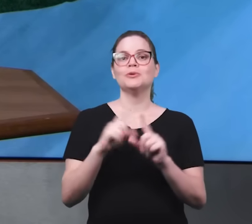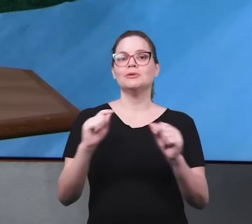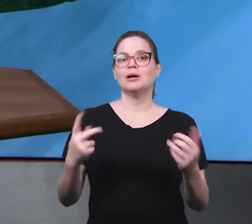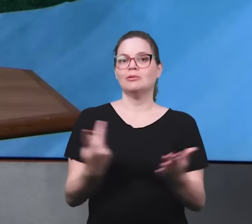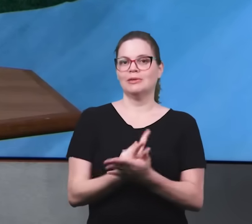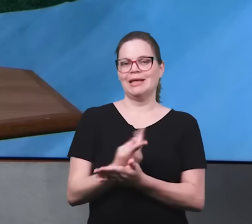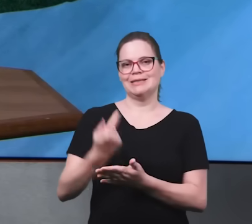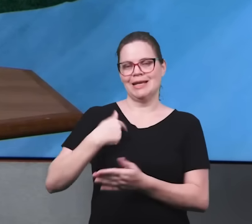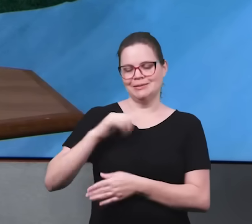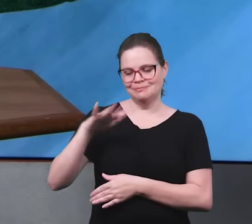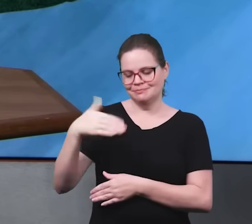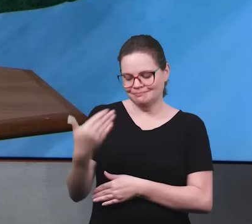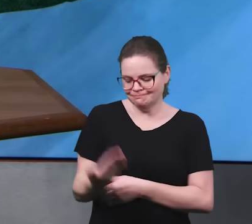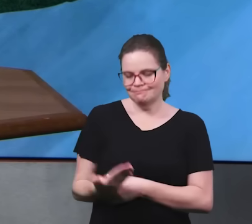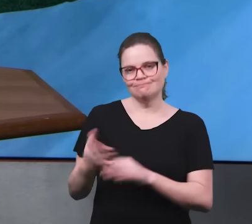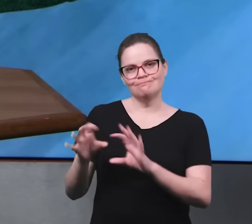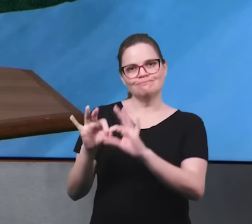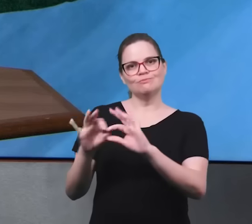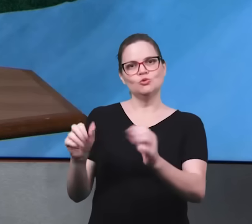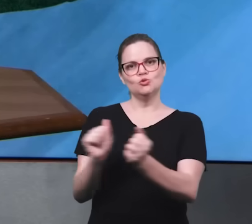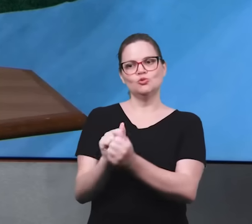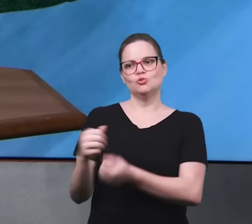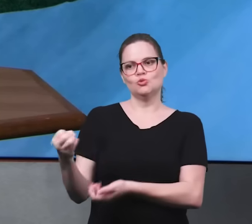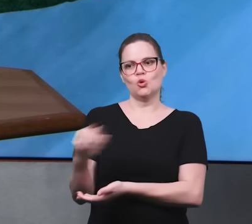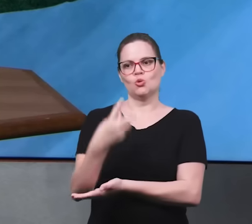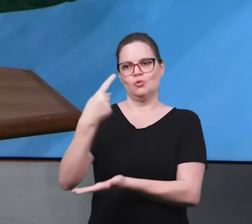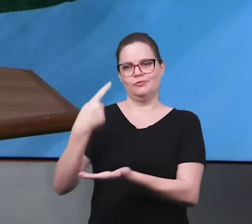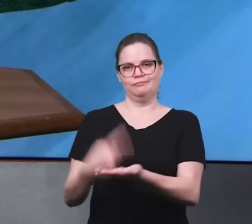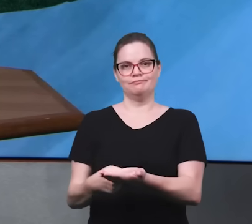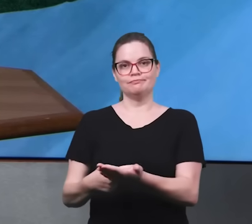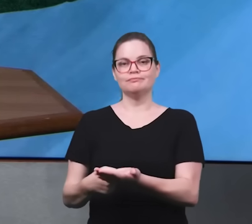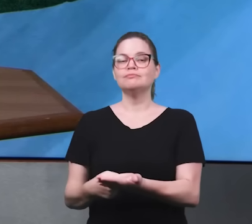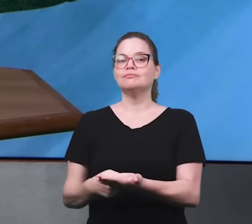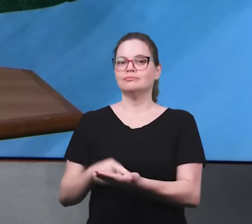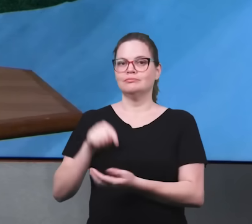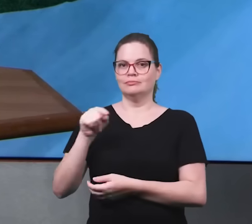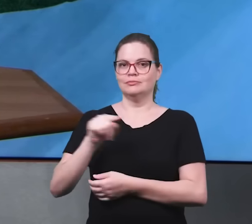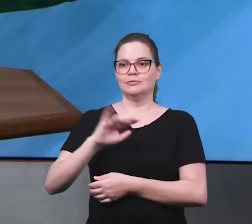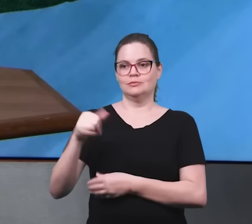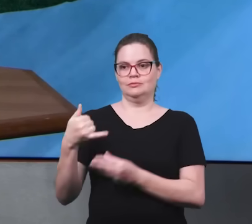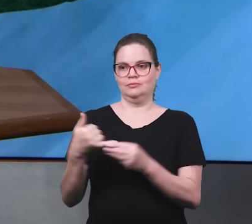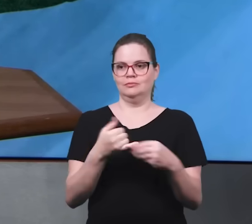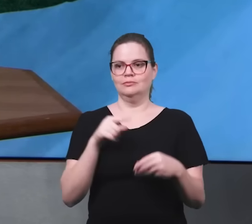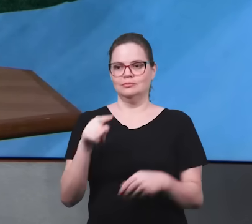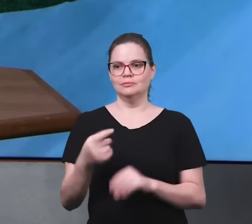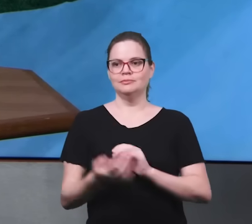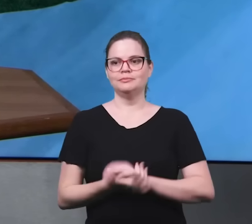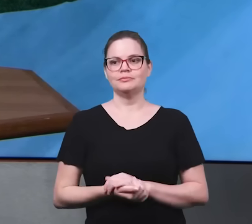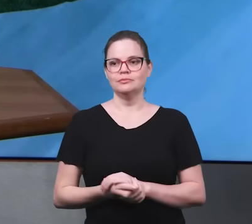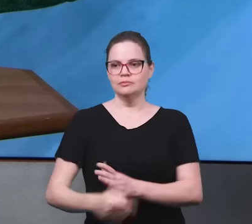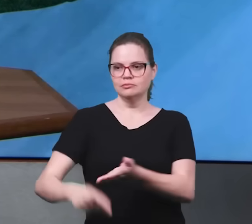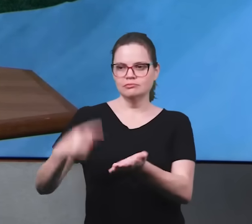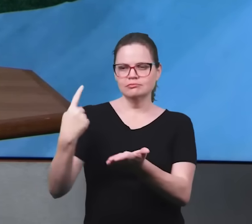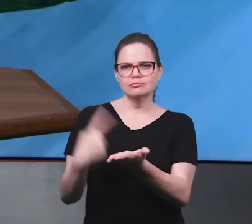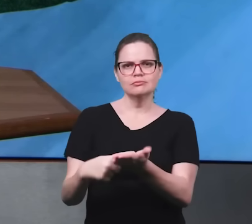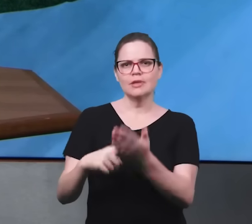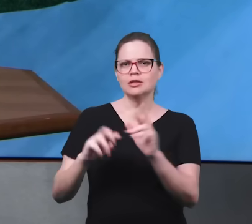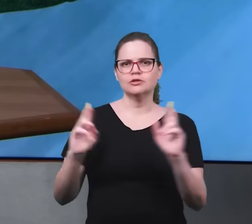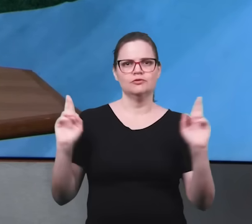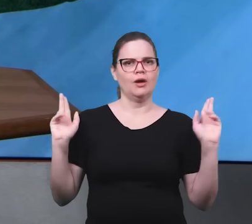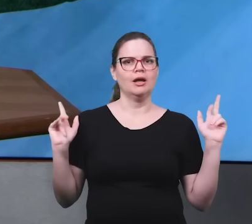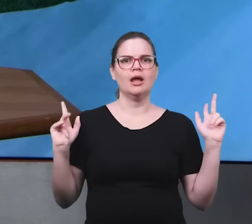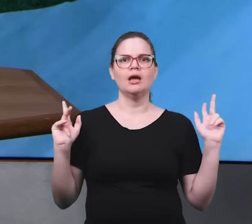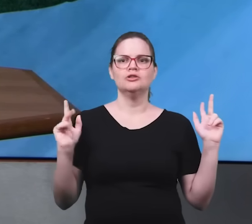renderam. Fizeram um novo concerto. Fizeram uma nova aliança. Uma aliança